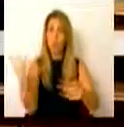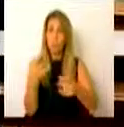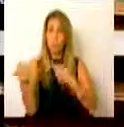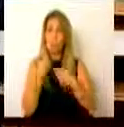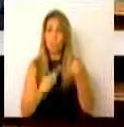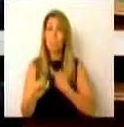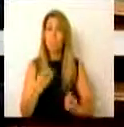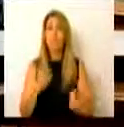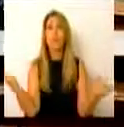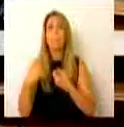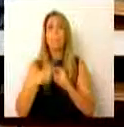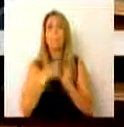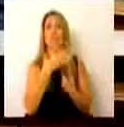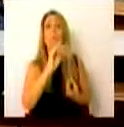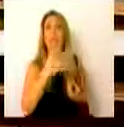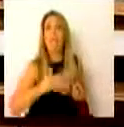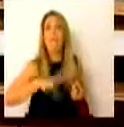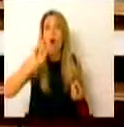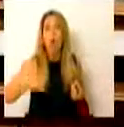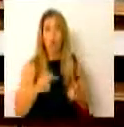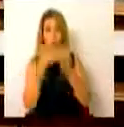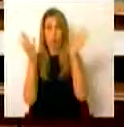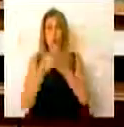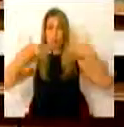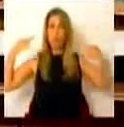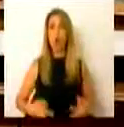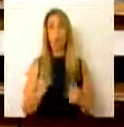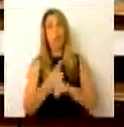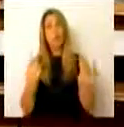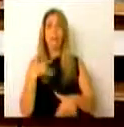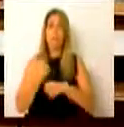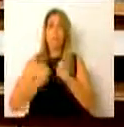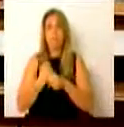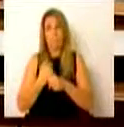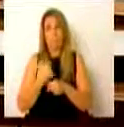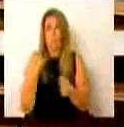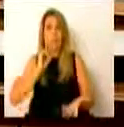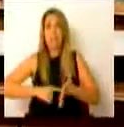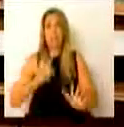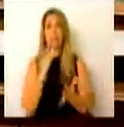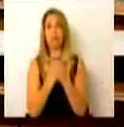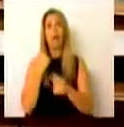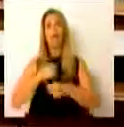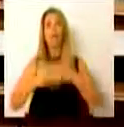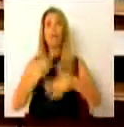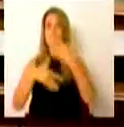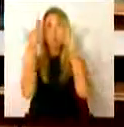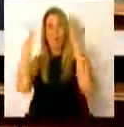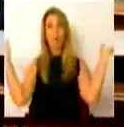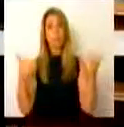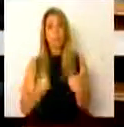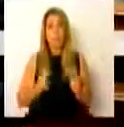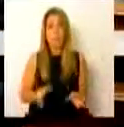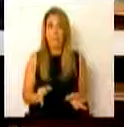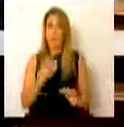No sentido em que, se reconhecemos que a matéria é estrutural para o funcionamento da democracia, temos tido sempre a disponibilidade para dialogar com todos os partidos, sabendo, à